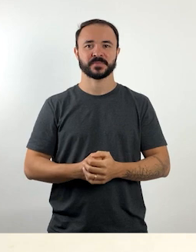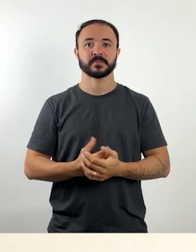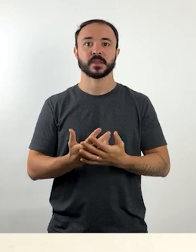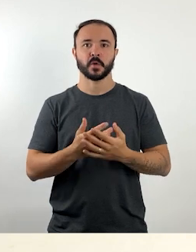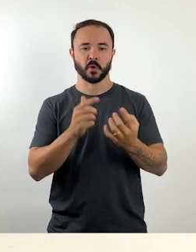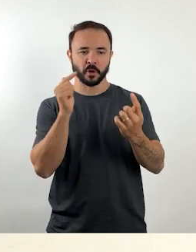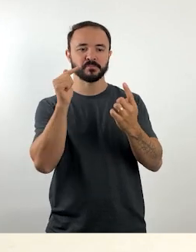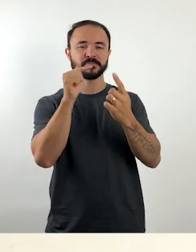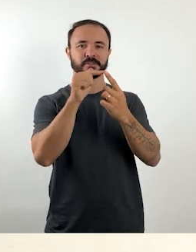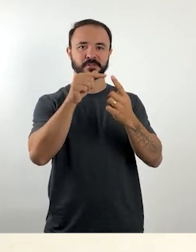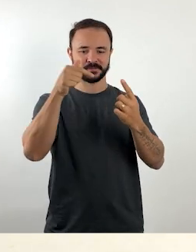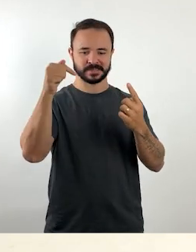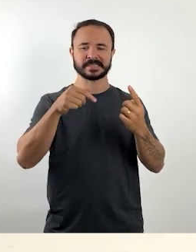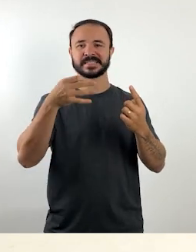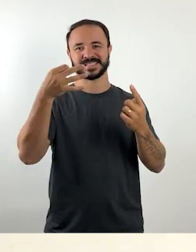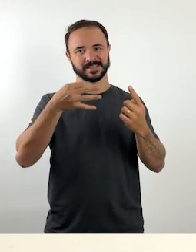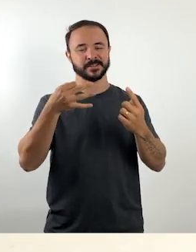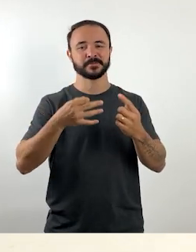nosso propósito.